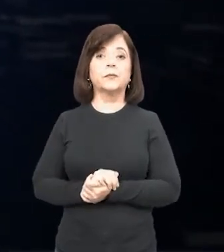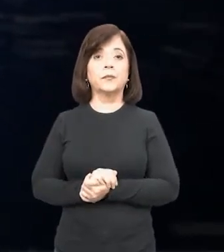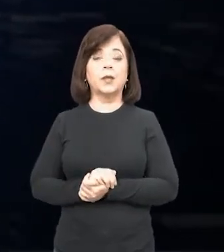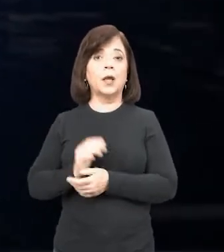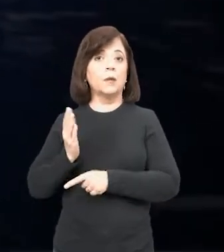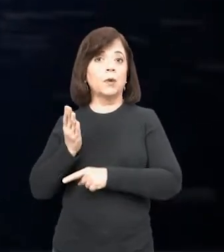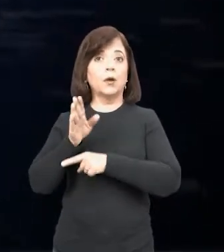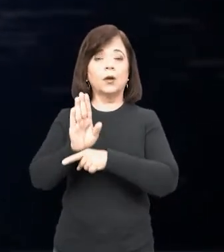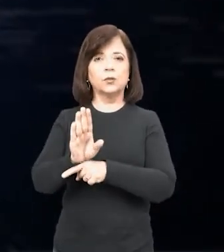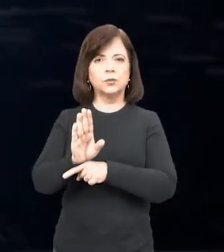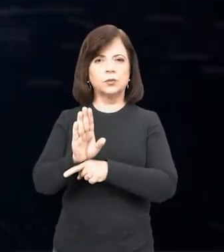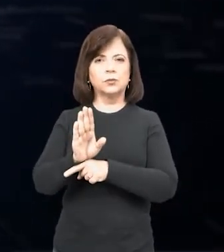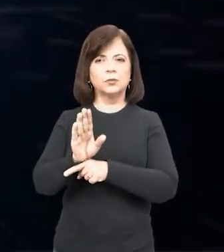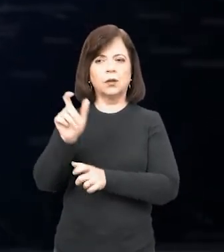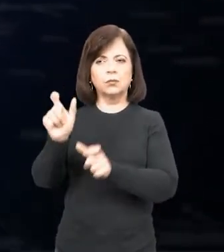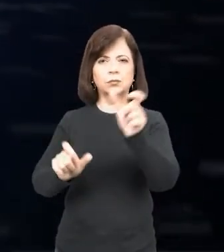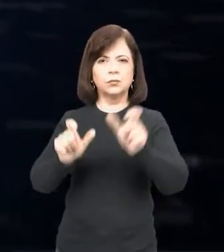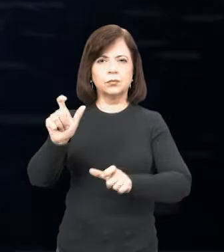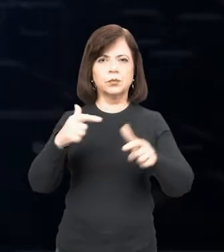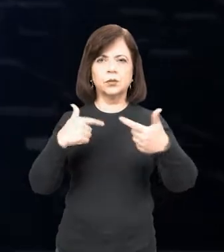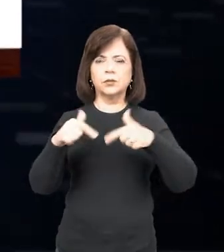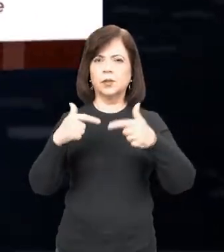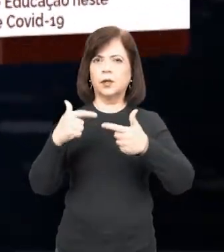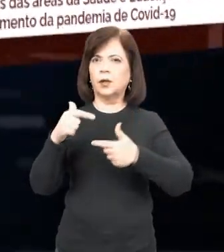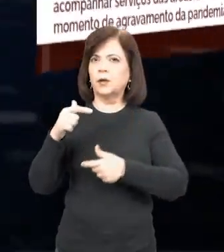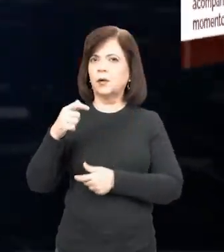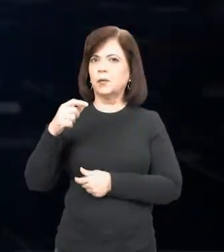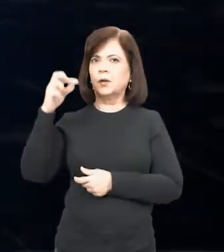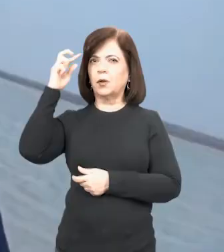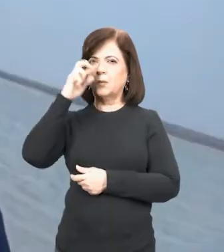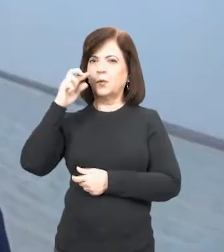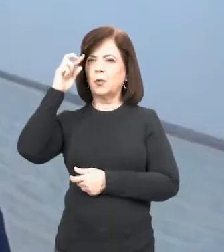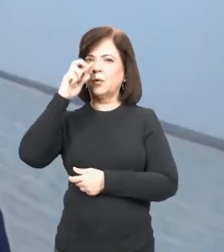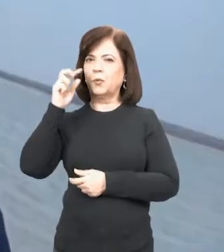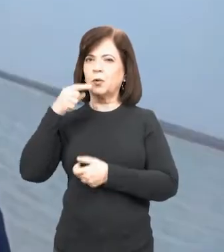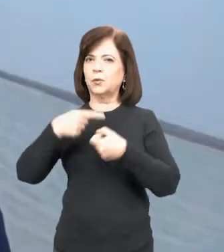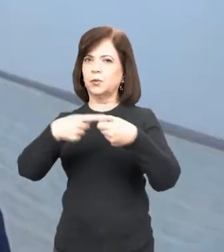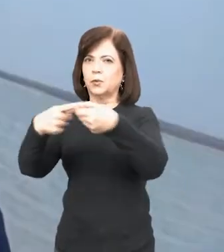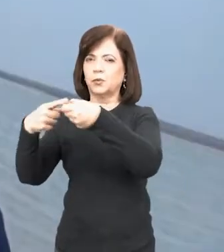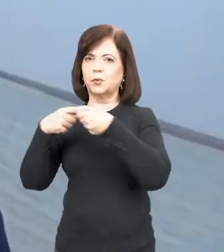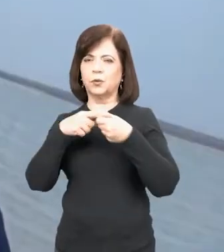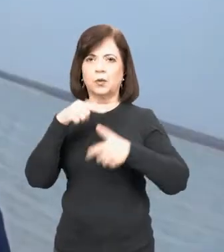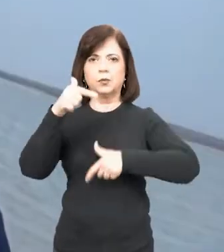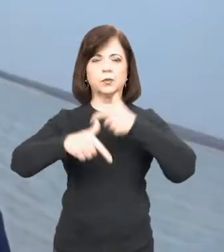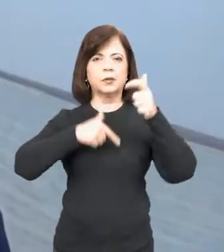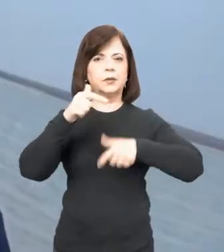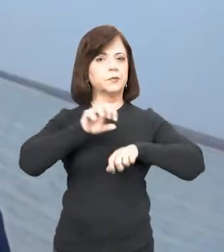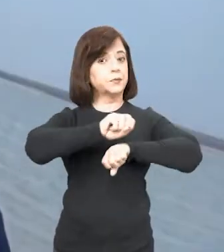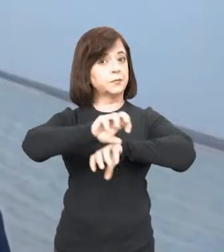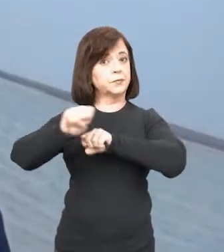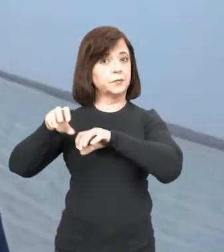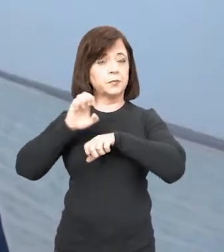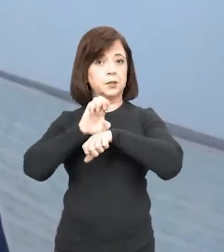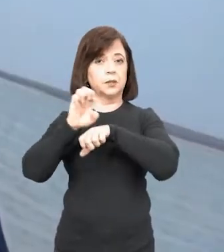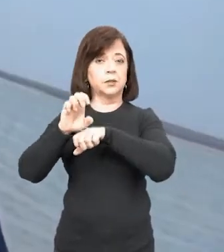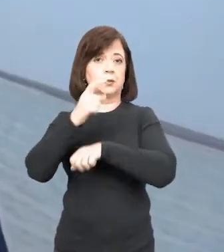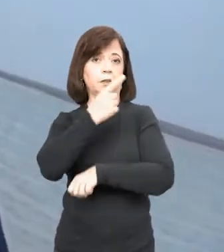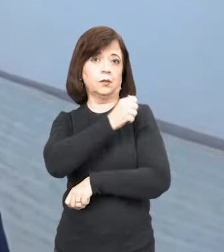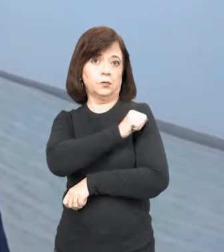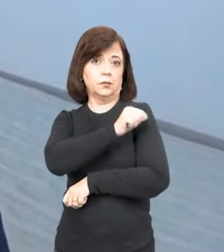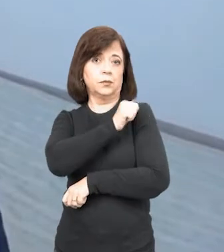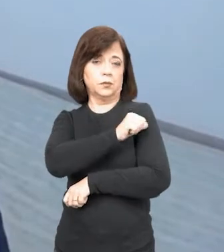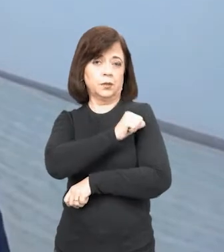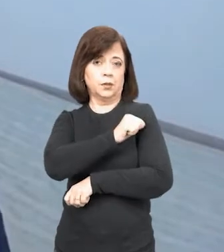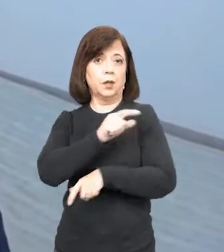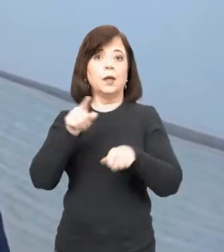com o intuito de ajudar os promotores naturais, né, os promotores que têm atribuição para atuar na educação em todo o estado do Rio de